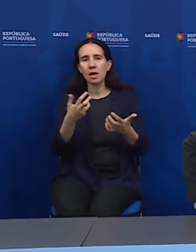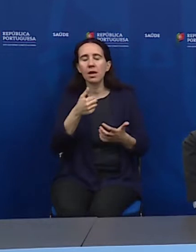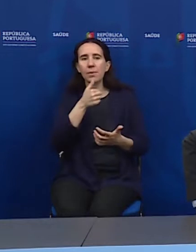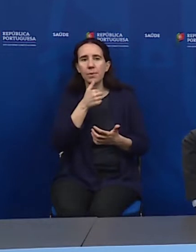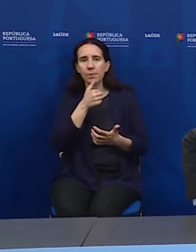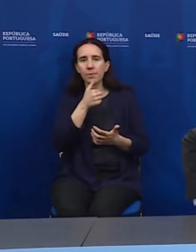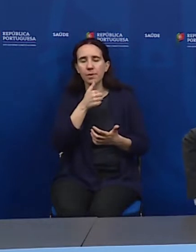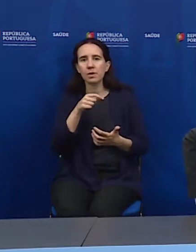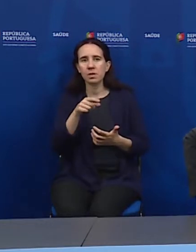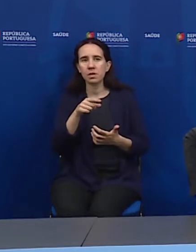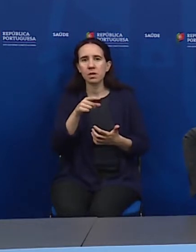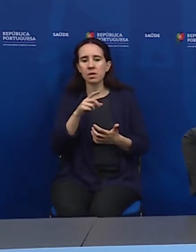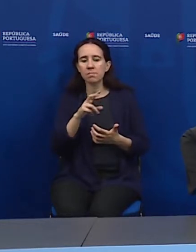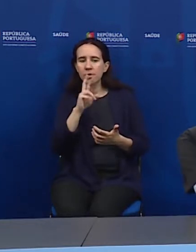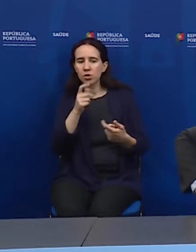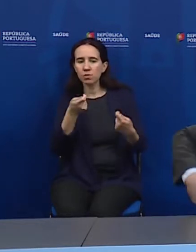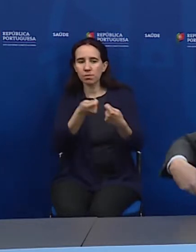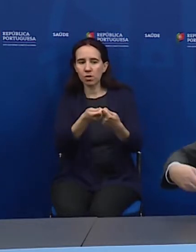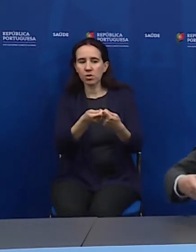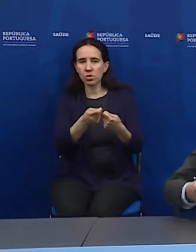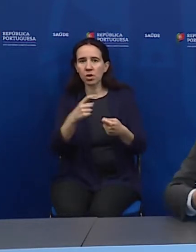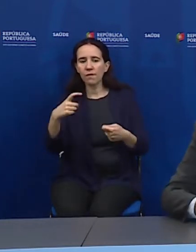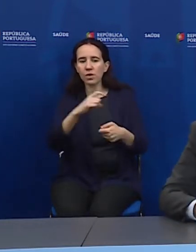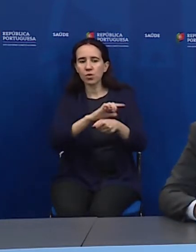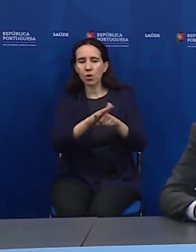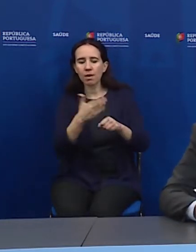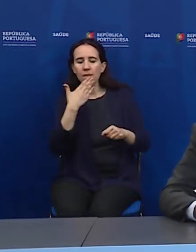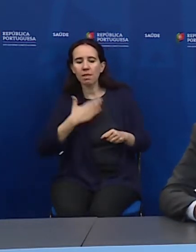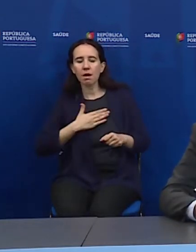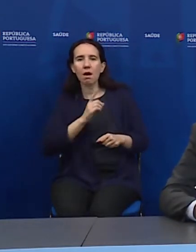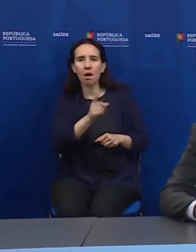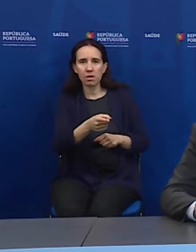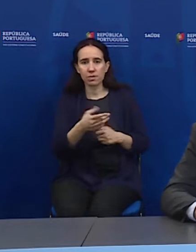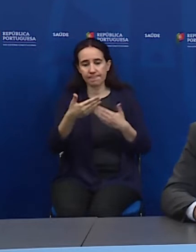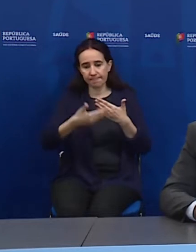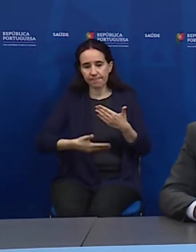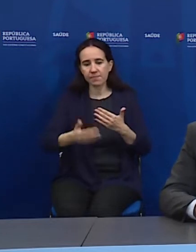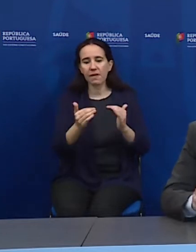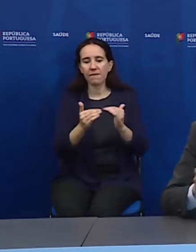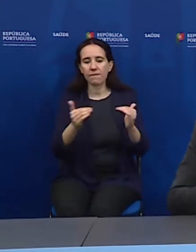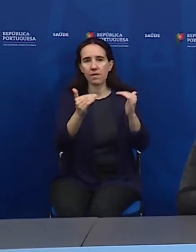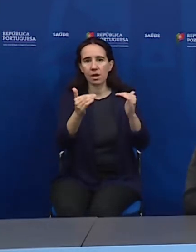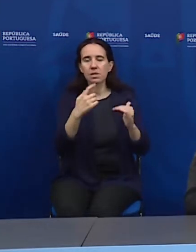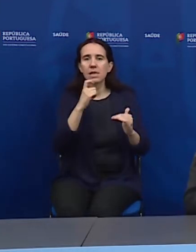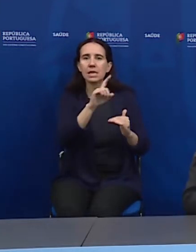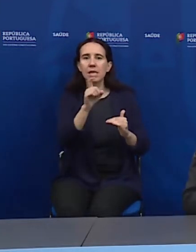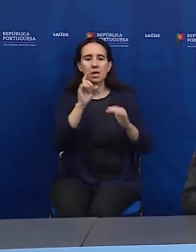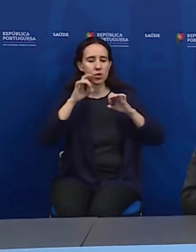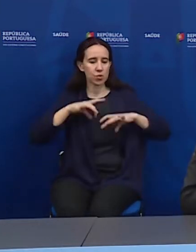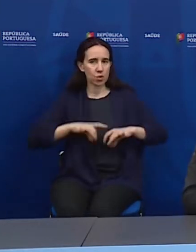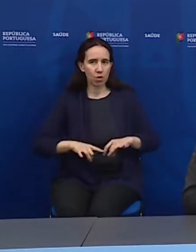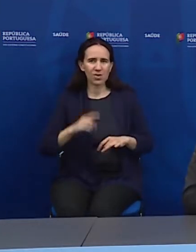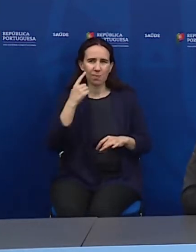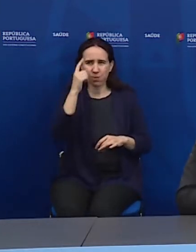encontrar respostas que o coronavírus nos pode dar. Vamos entrar em fases de inquéritos sorológicos, que também